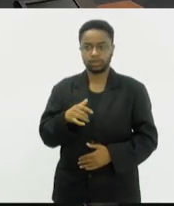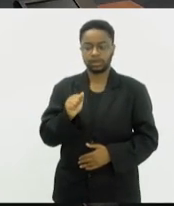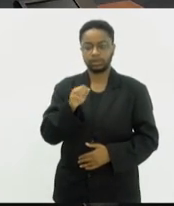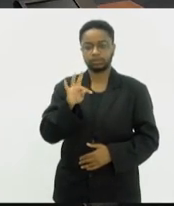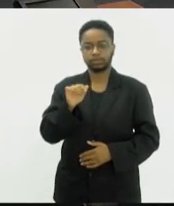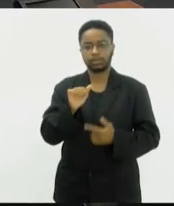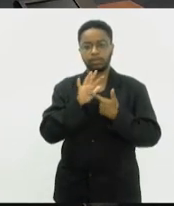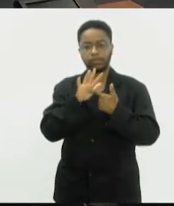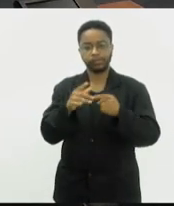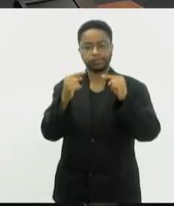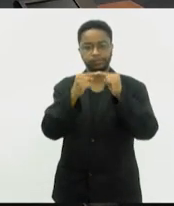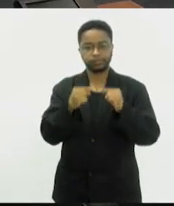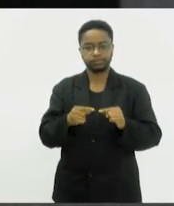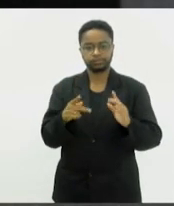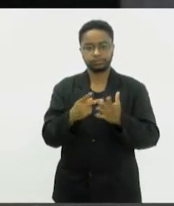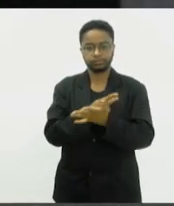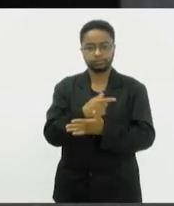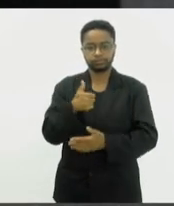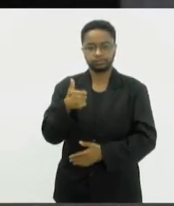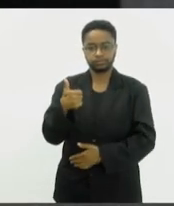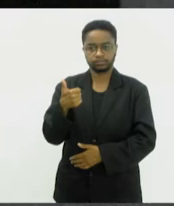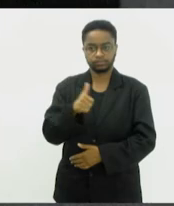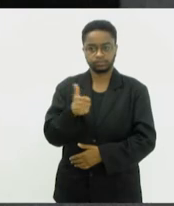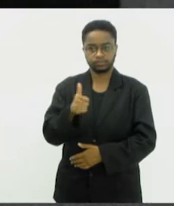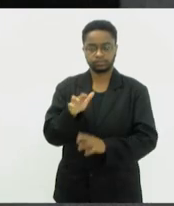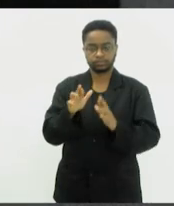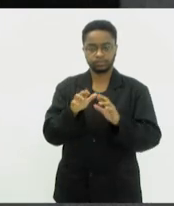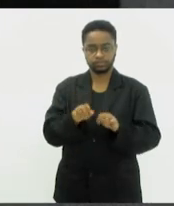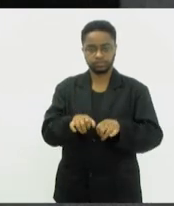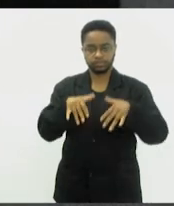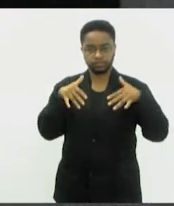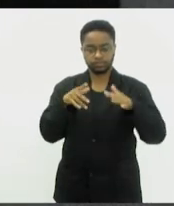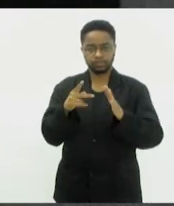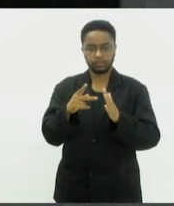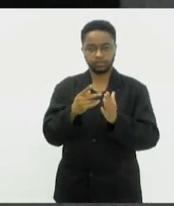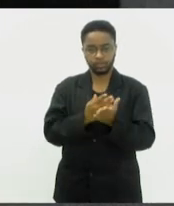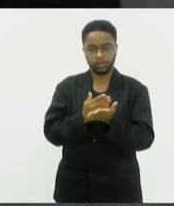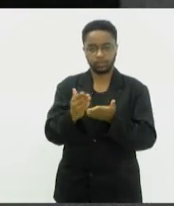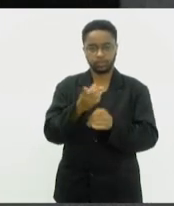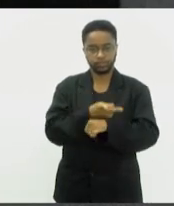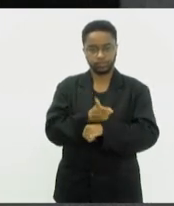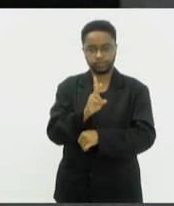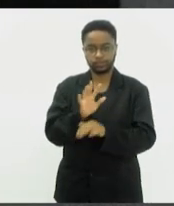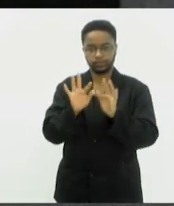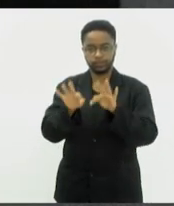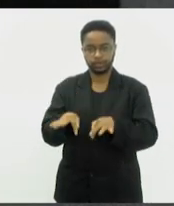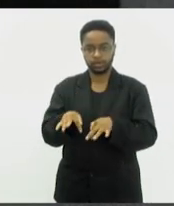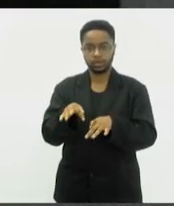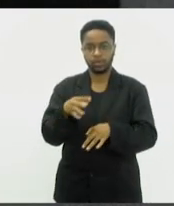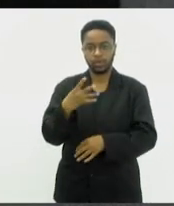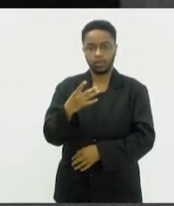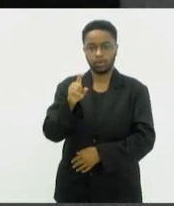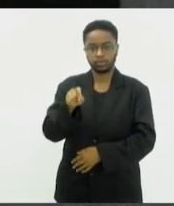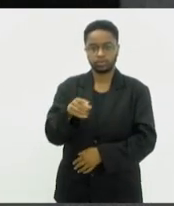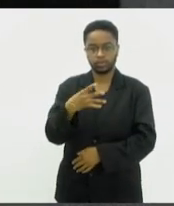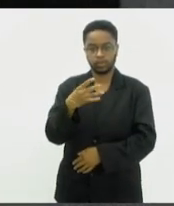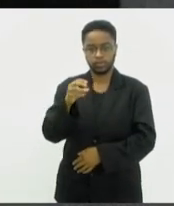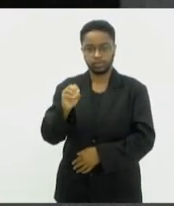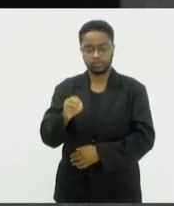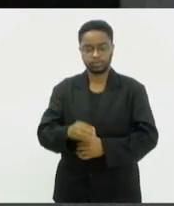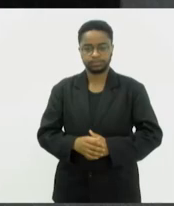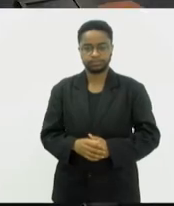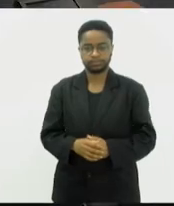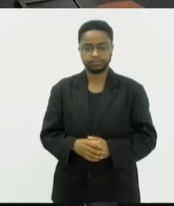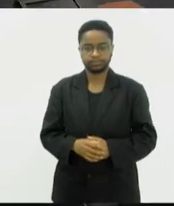na 21ª sessão ordinária, que, iniciada às 14 horas, foi encerrada às 16 horas e 40 minutos.